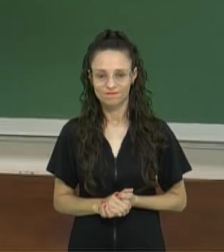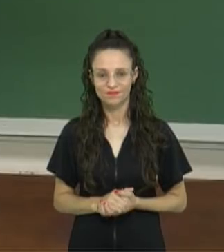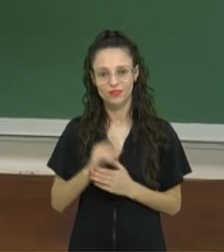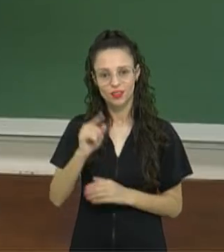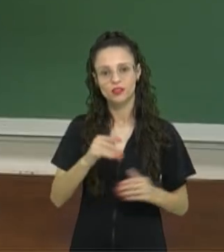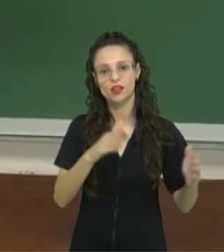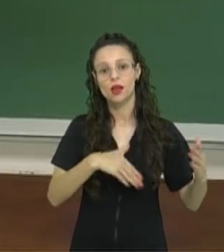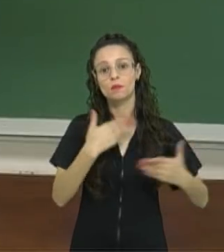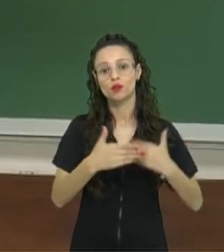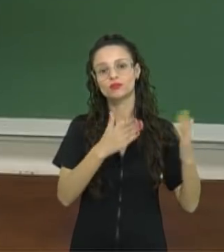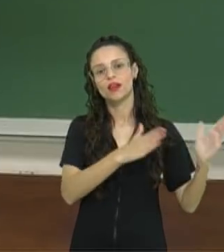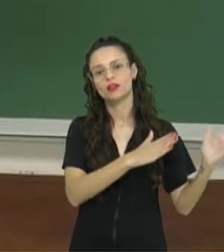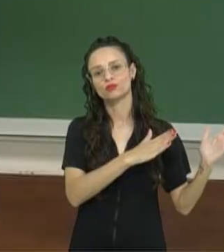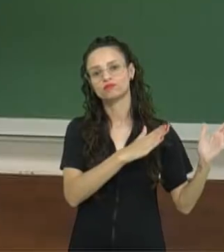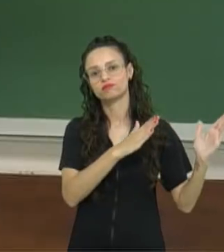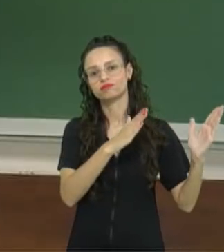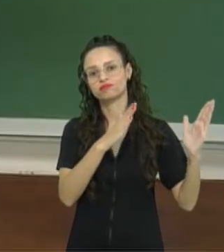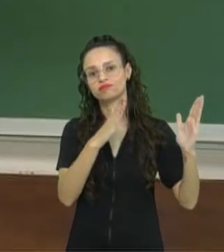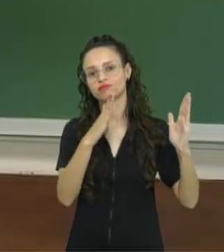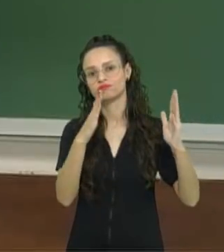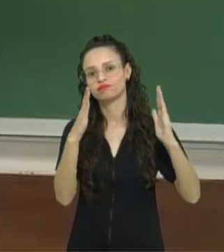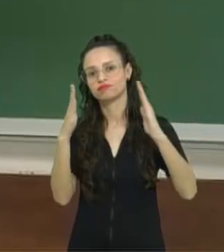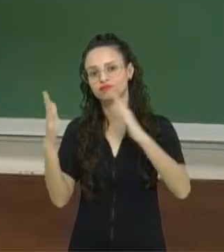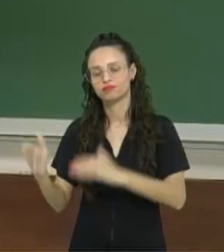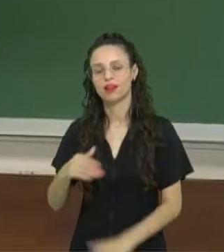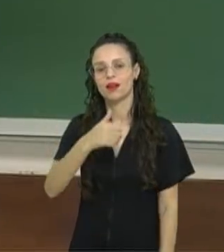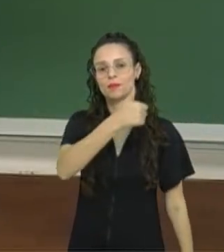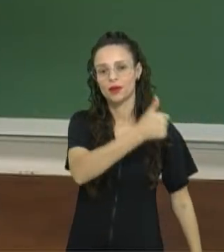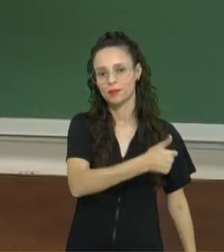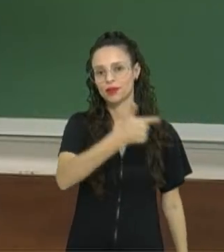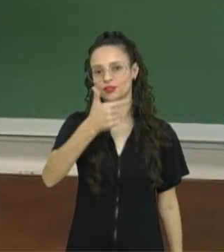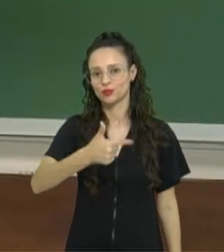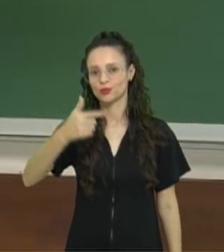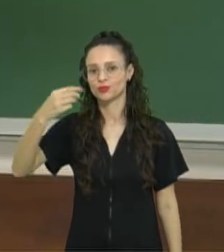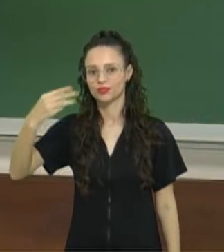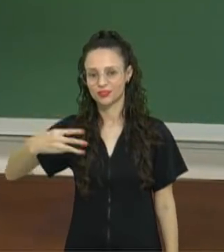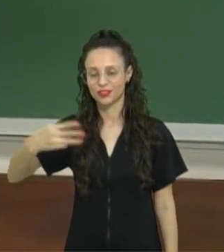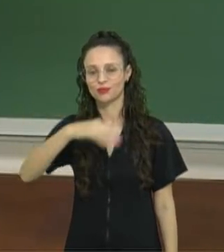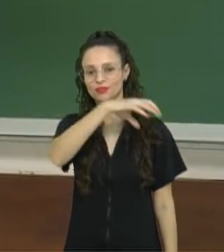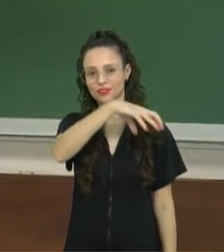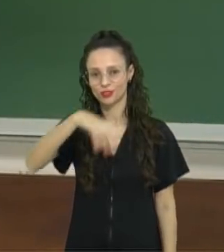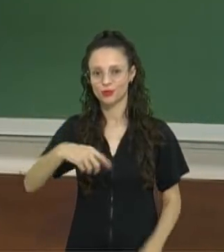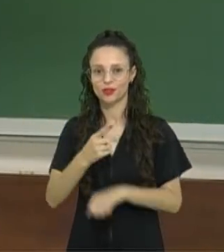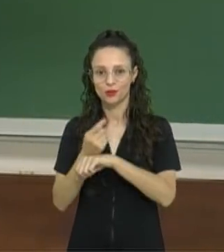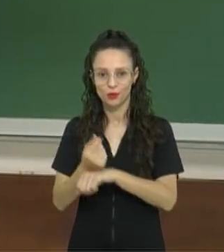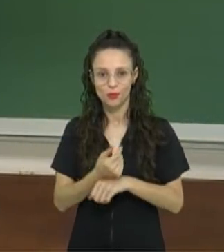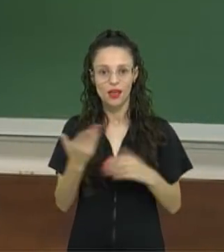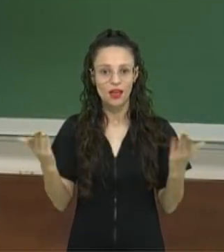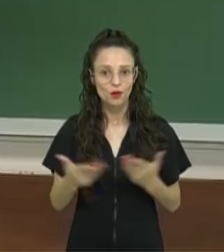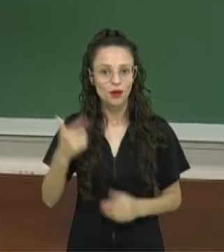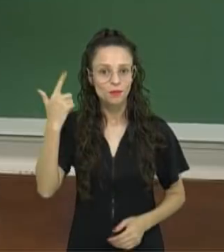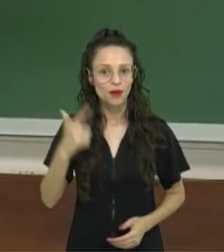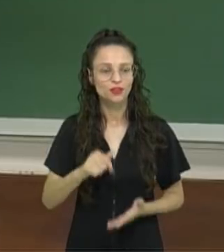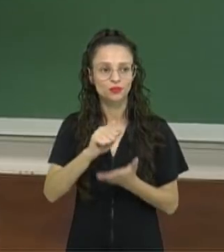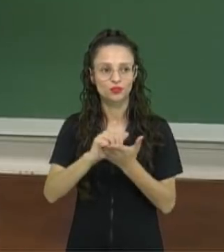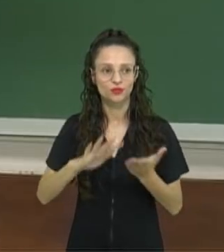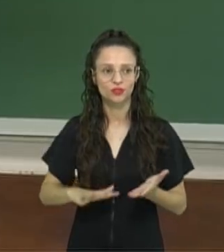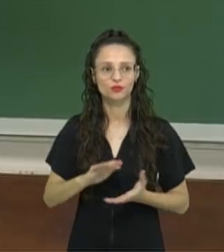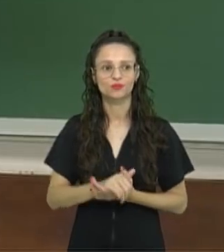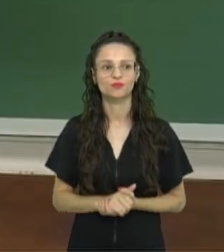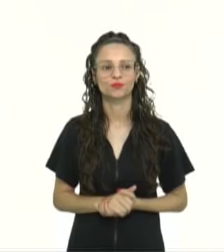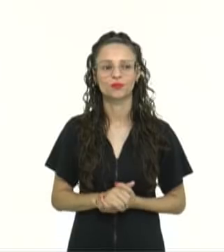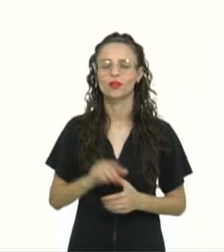o processo que passa pelos 3 setores da economia. E agora nós vamos fazer mais uma